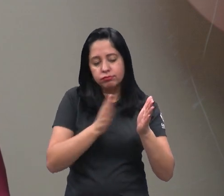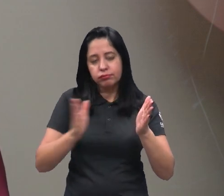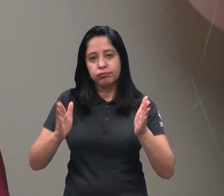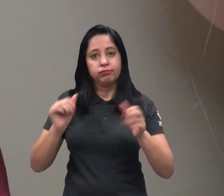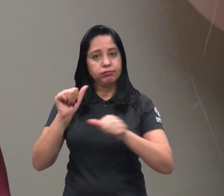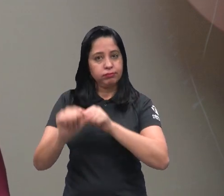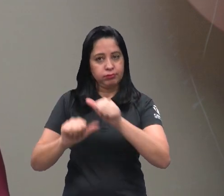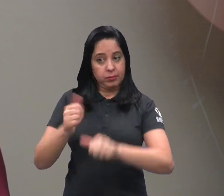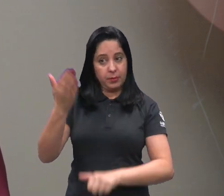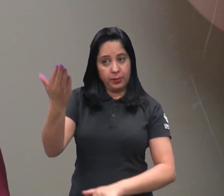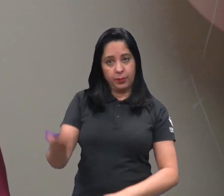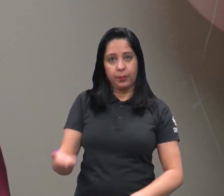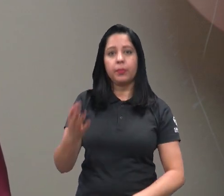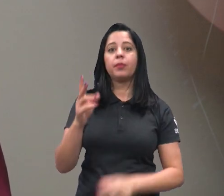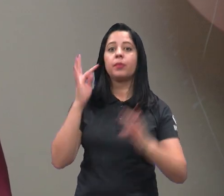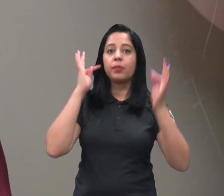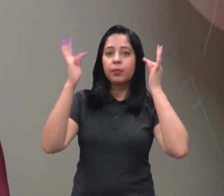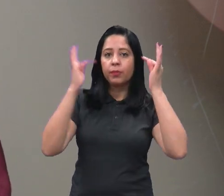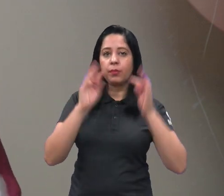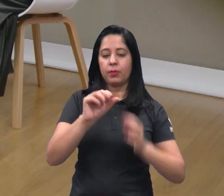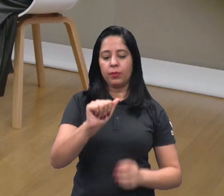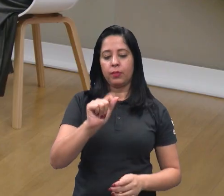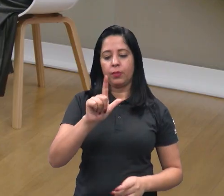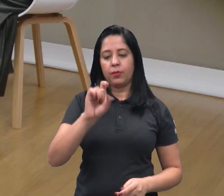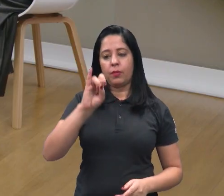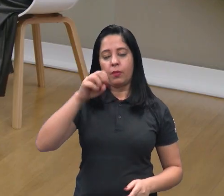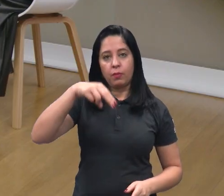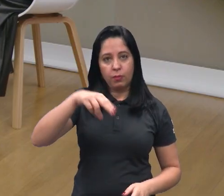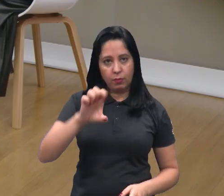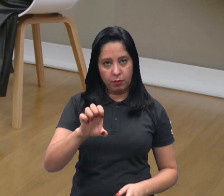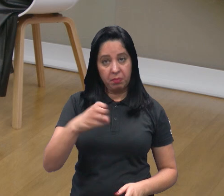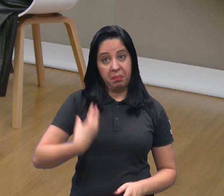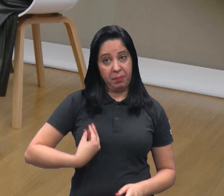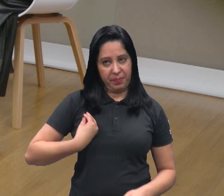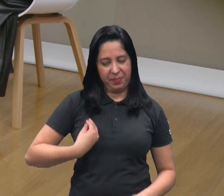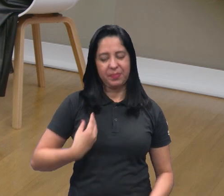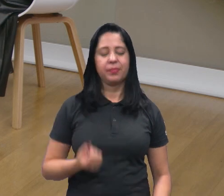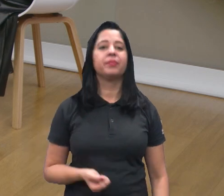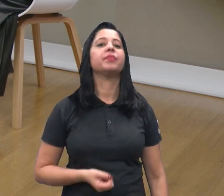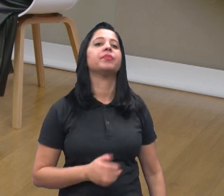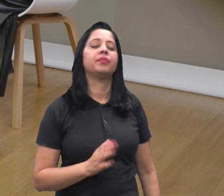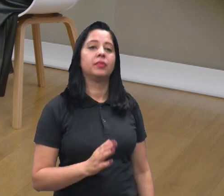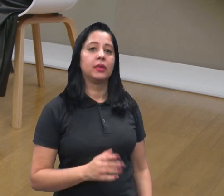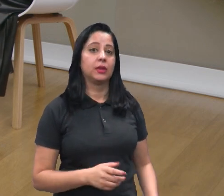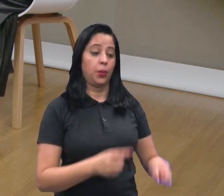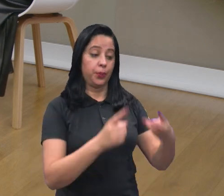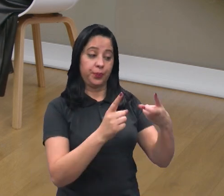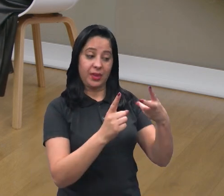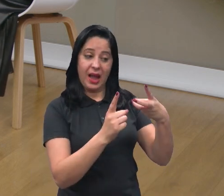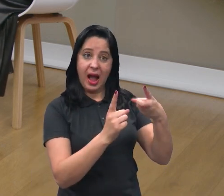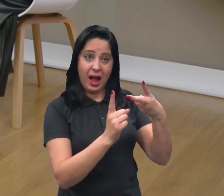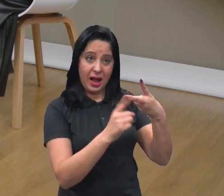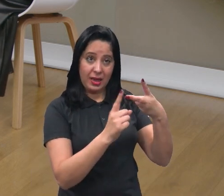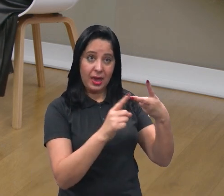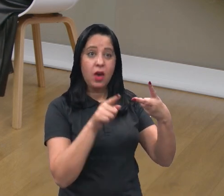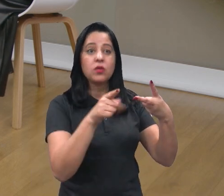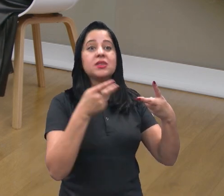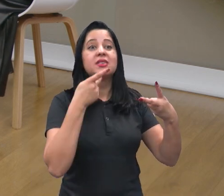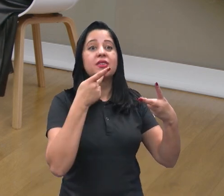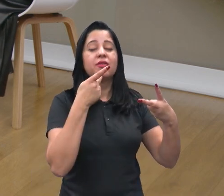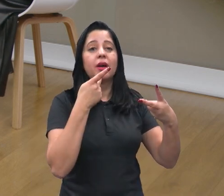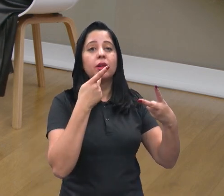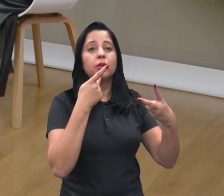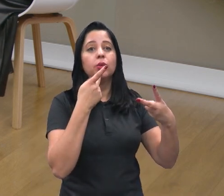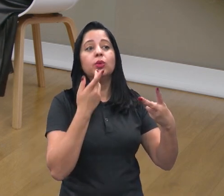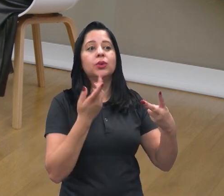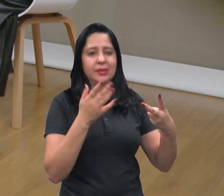terapeuta Aline Voltarelli. Aline, no bloco anterior nós falamos sobre os sinais, né, quando as pessoas precisam buscar, principalmente